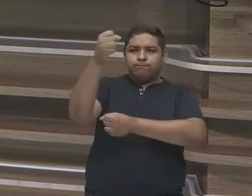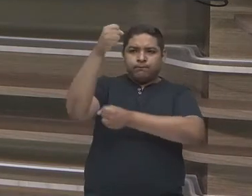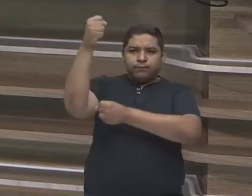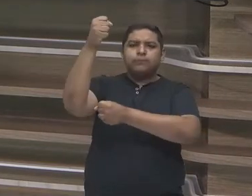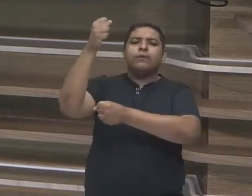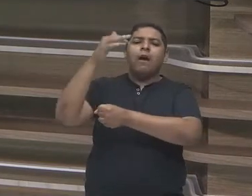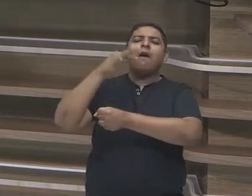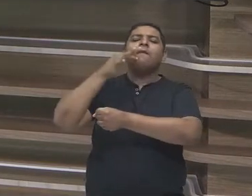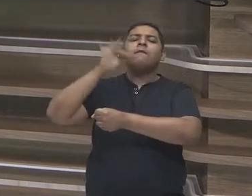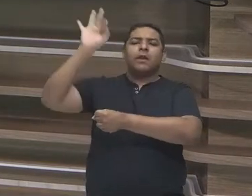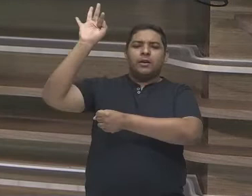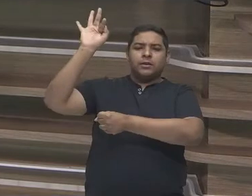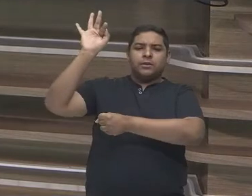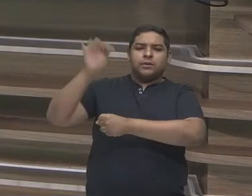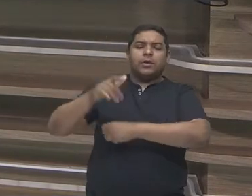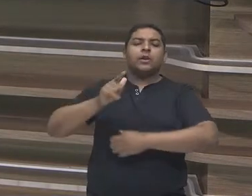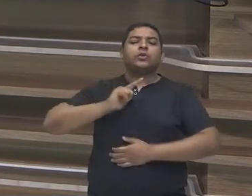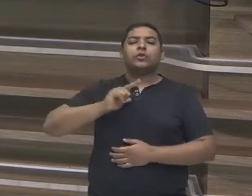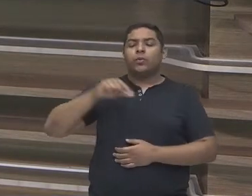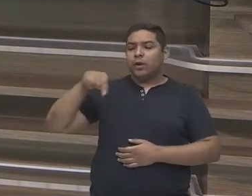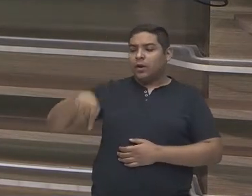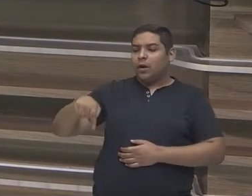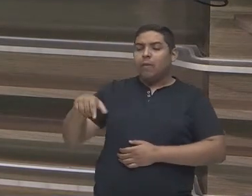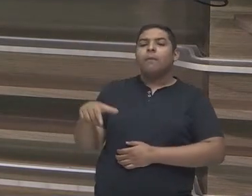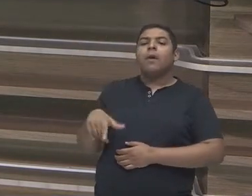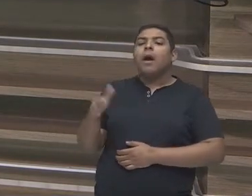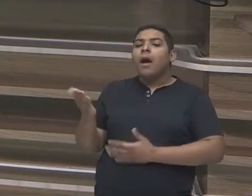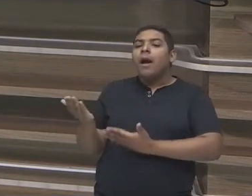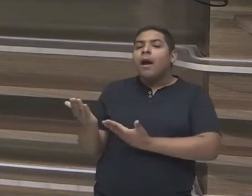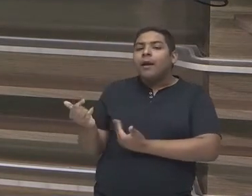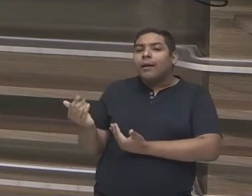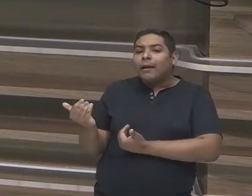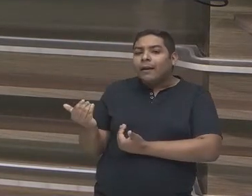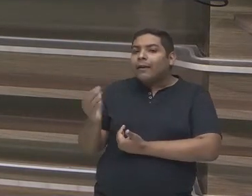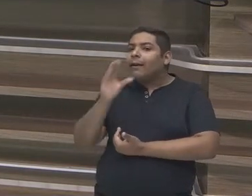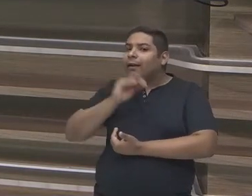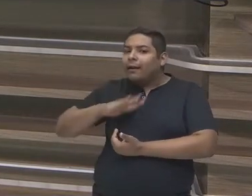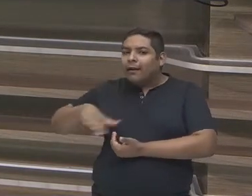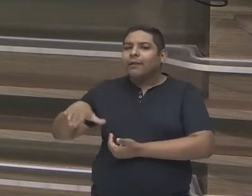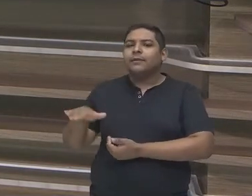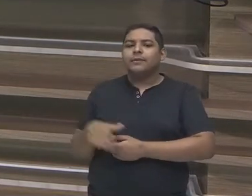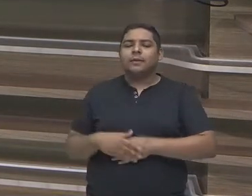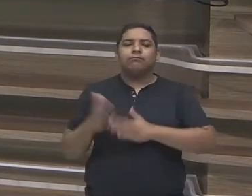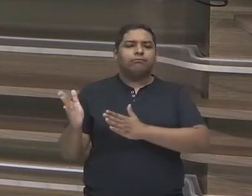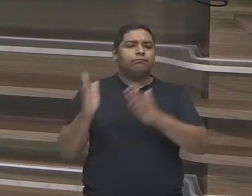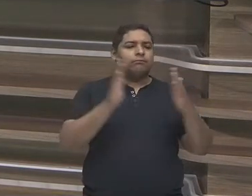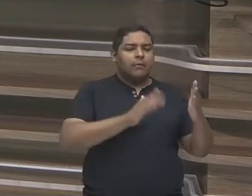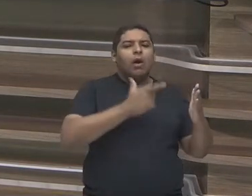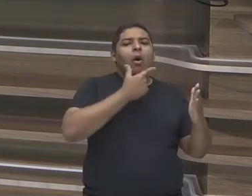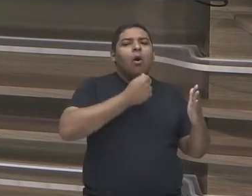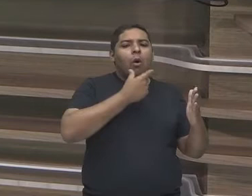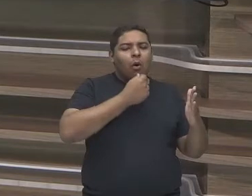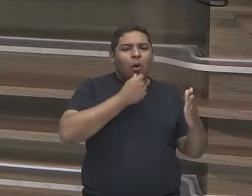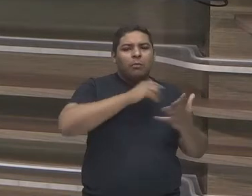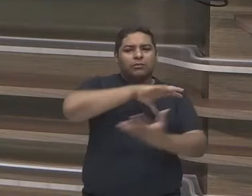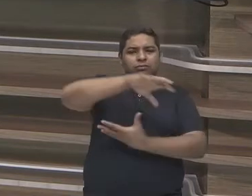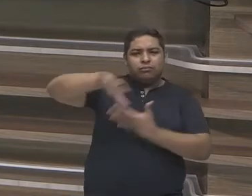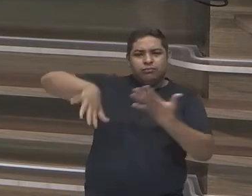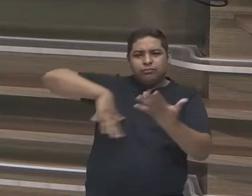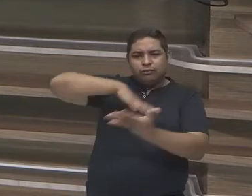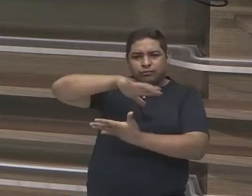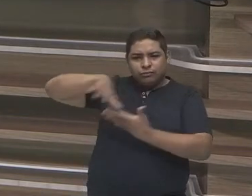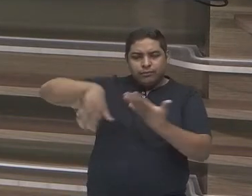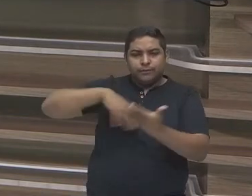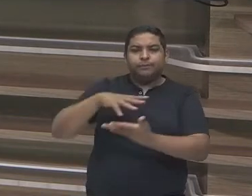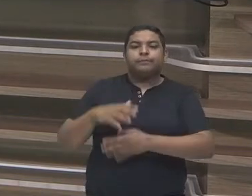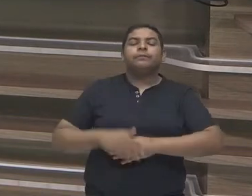francesa? Bem ao lado havia uma criança e ao outro lado tinham homens. Então, o que nós percebemos aí? Que essa revolução ela